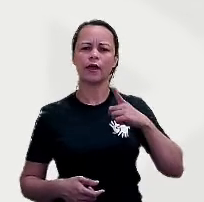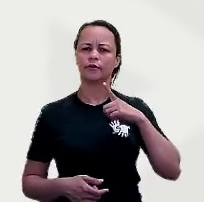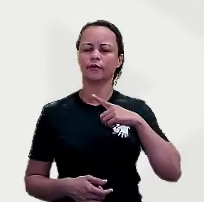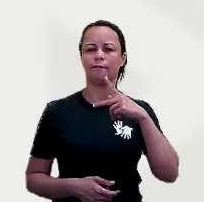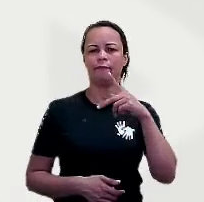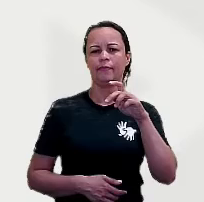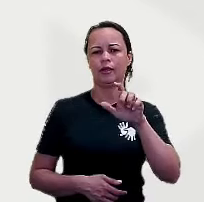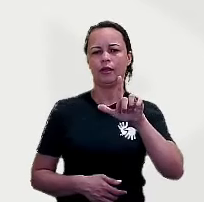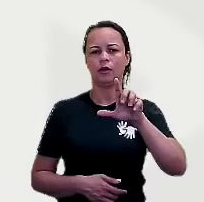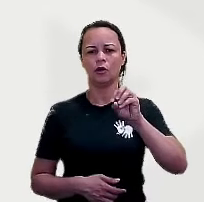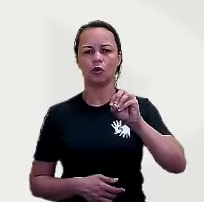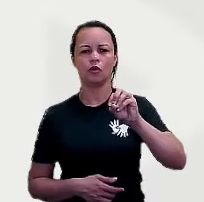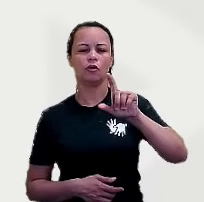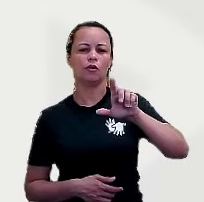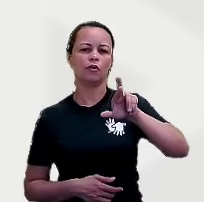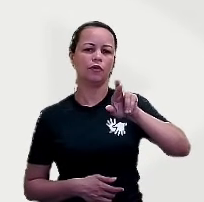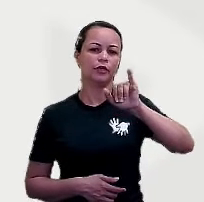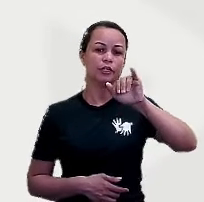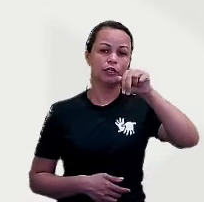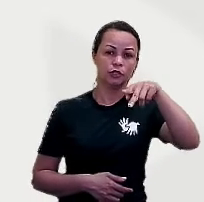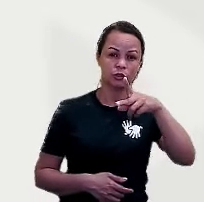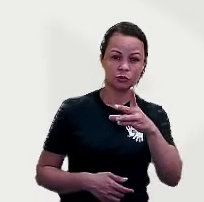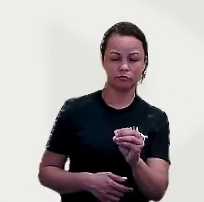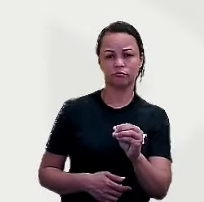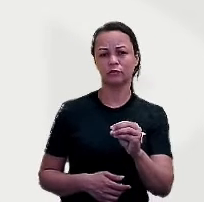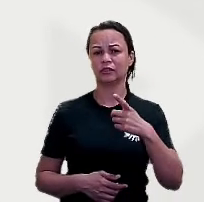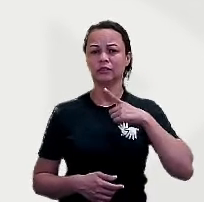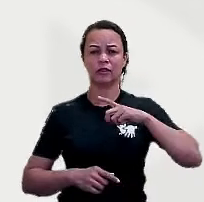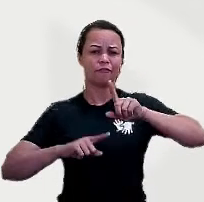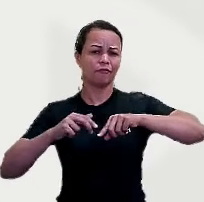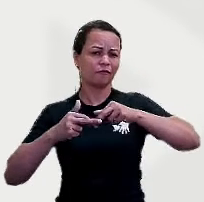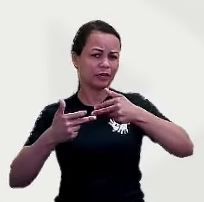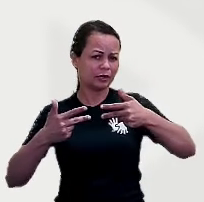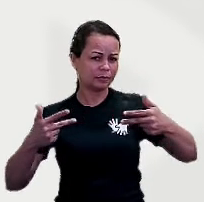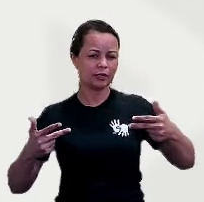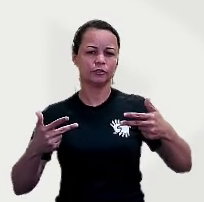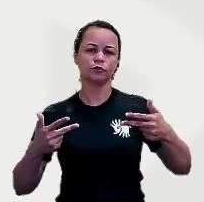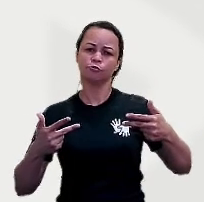ter outros elementos que vão dar